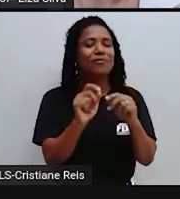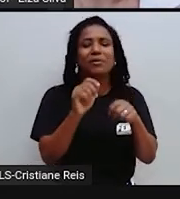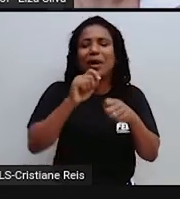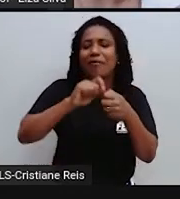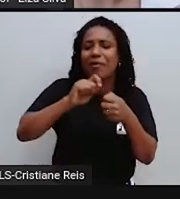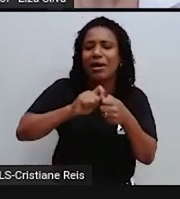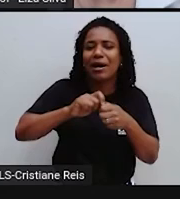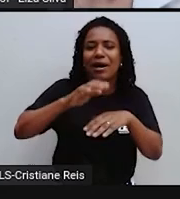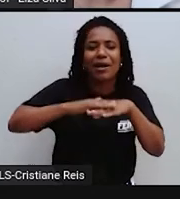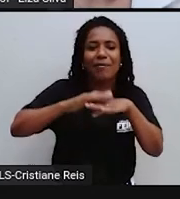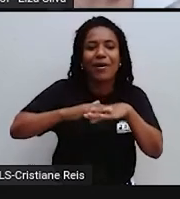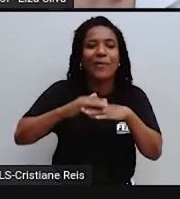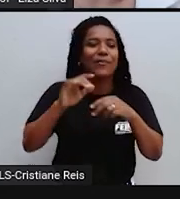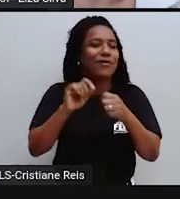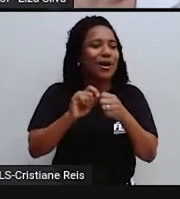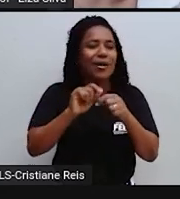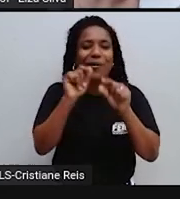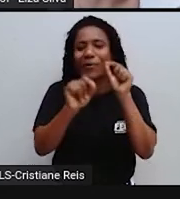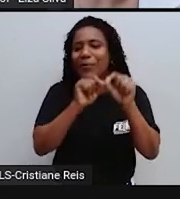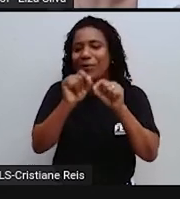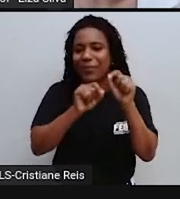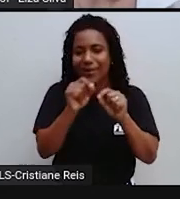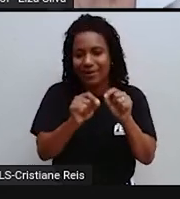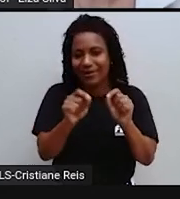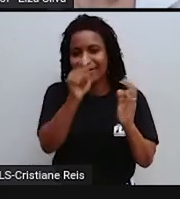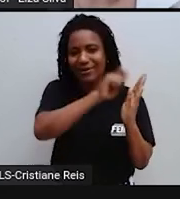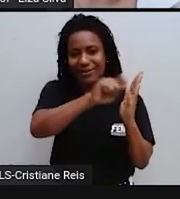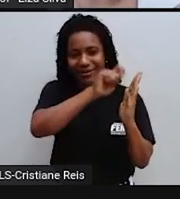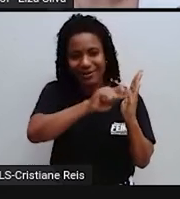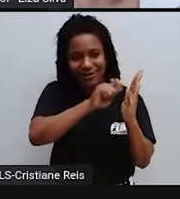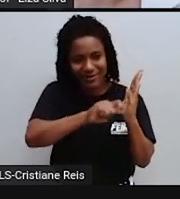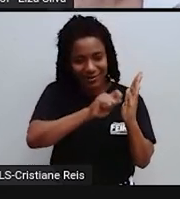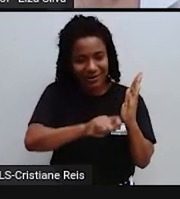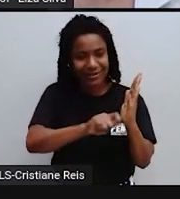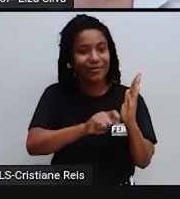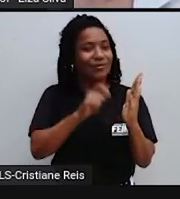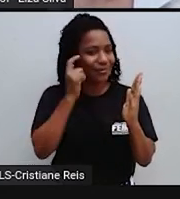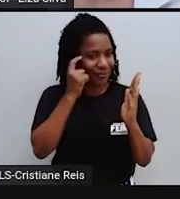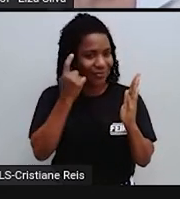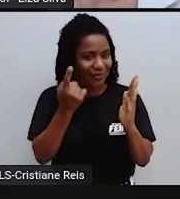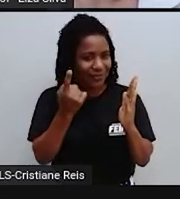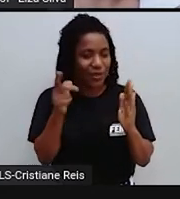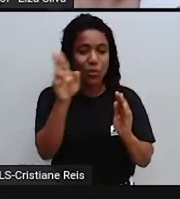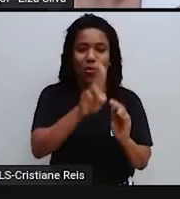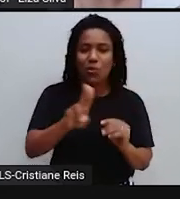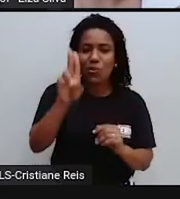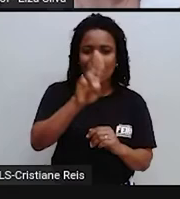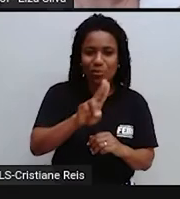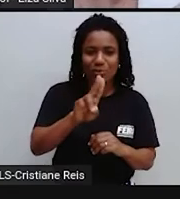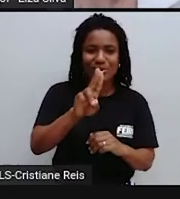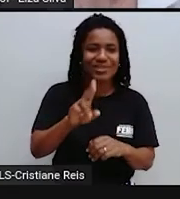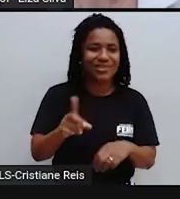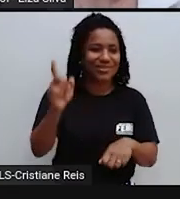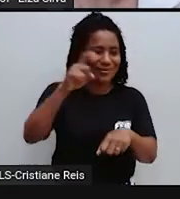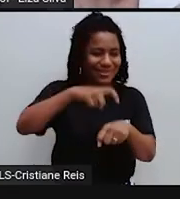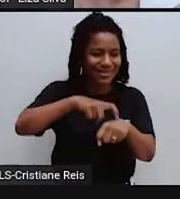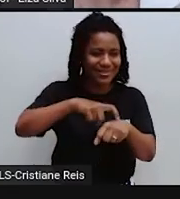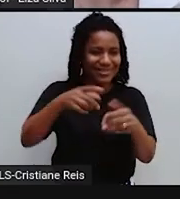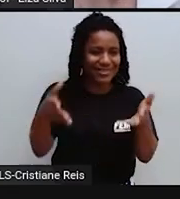comece praticando o uso do present continuous, escrevendo as ações que você pratica em sua